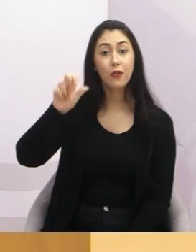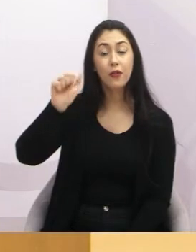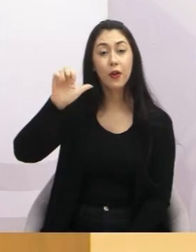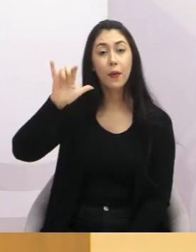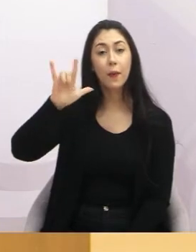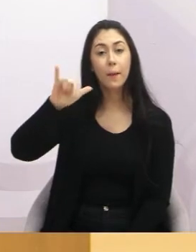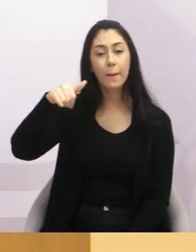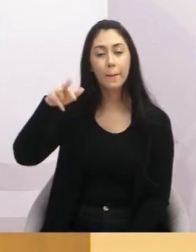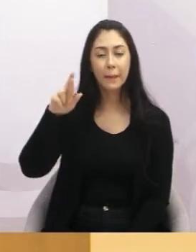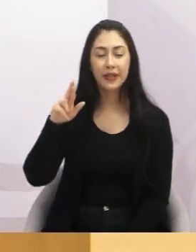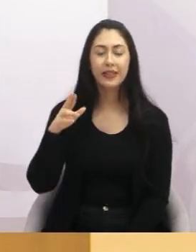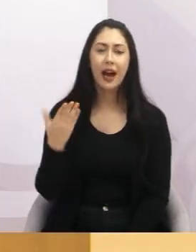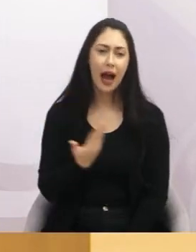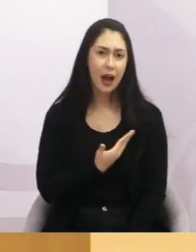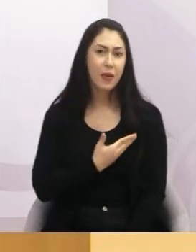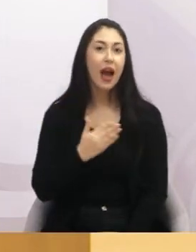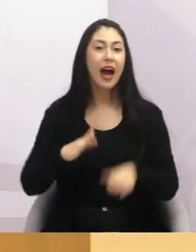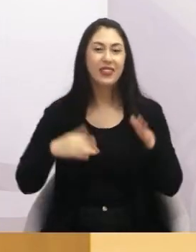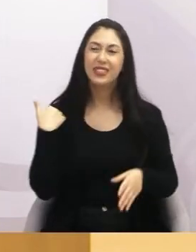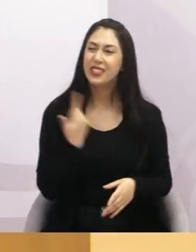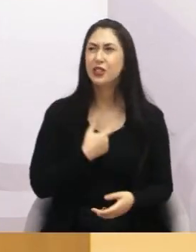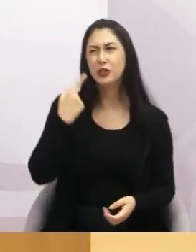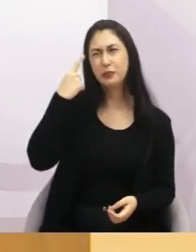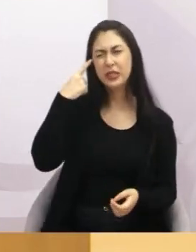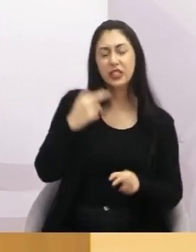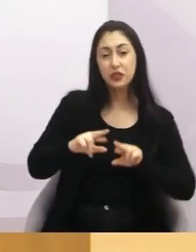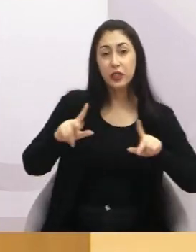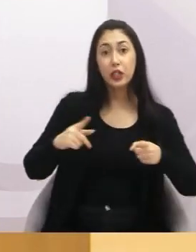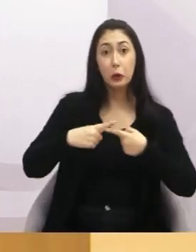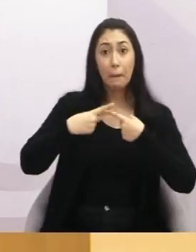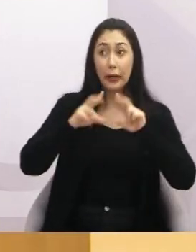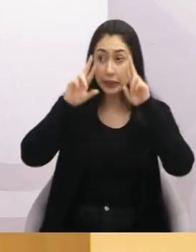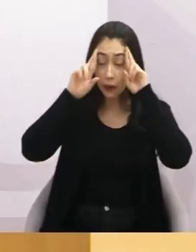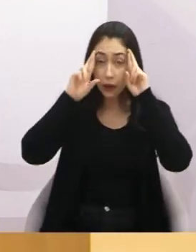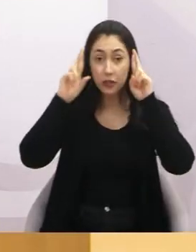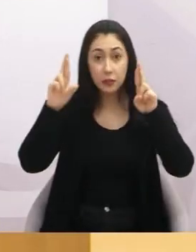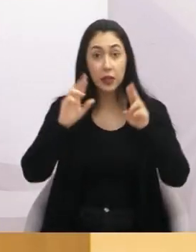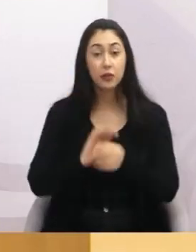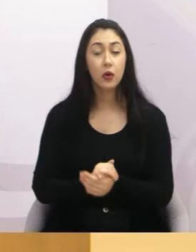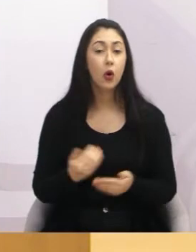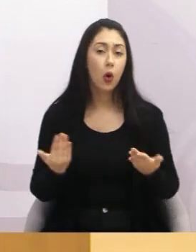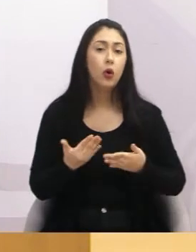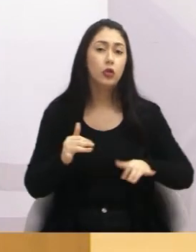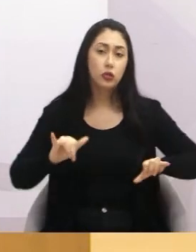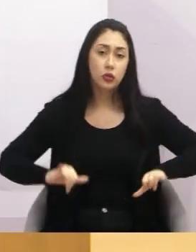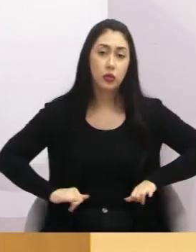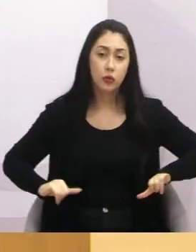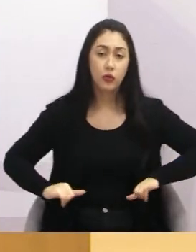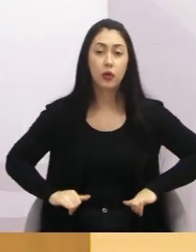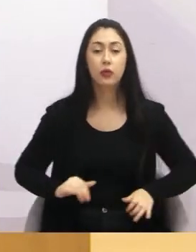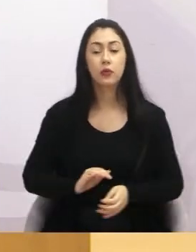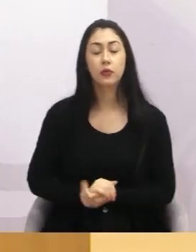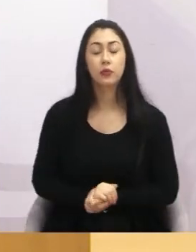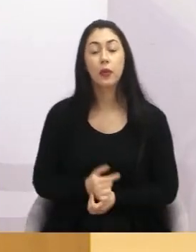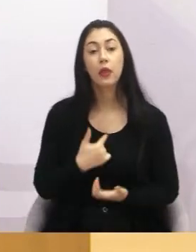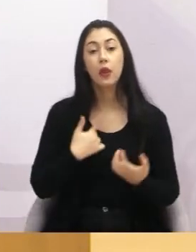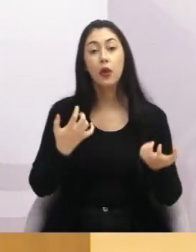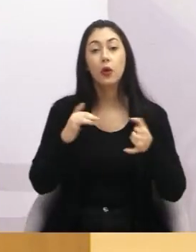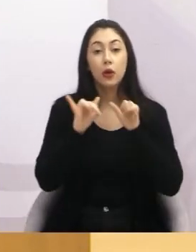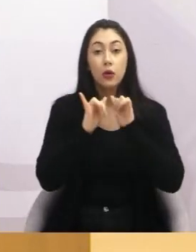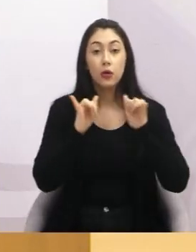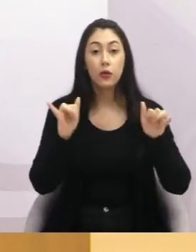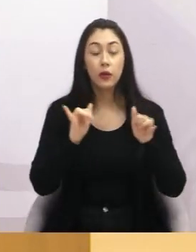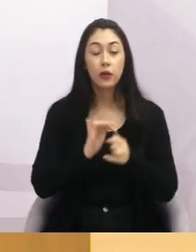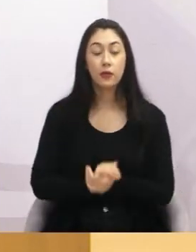aqui, temos muitas divergências políticas, mas um companheiro de respeito que perde o seu filho. E dizer,